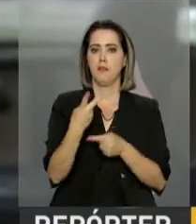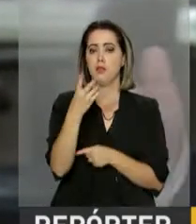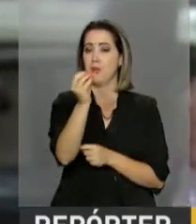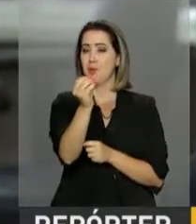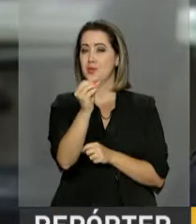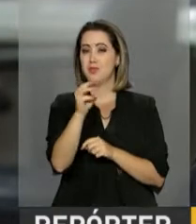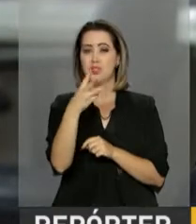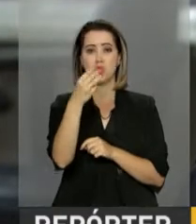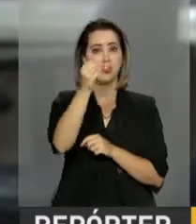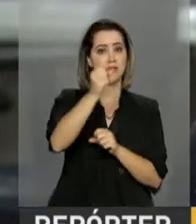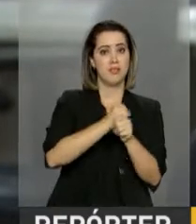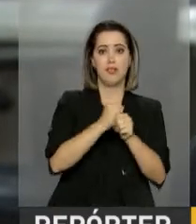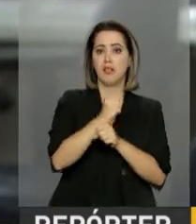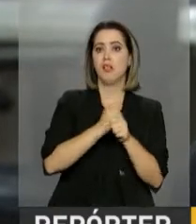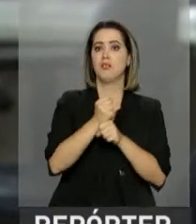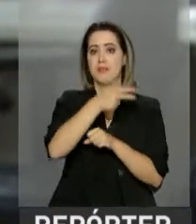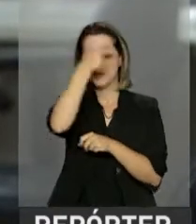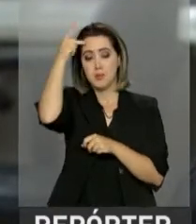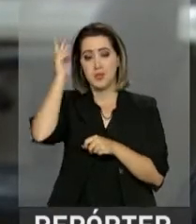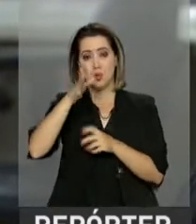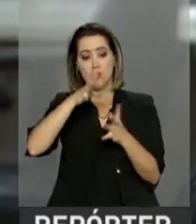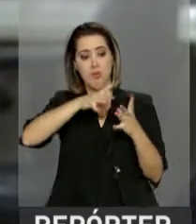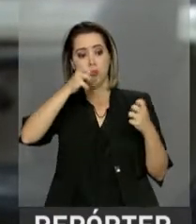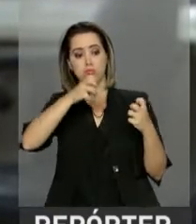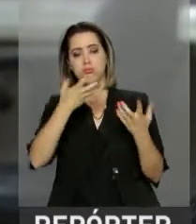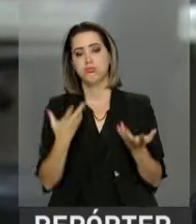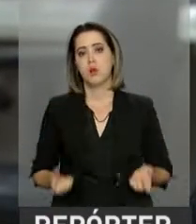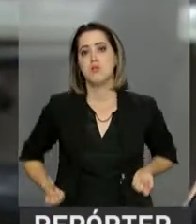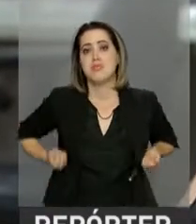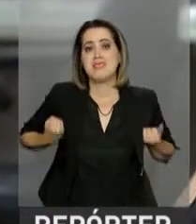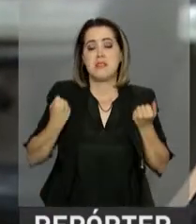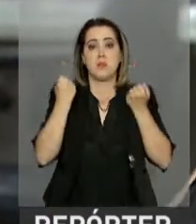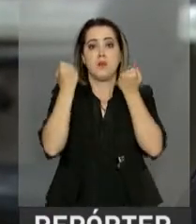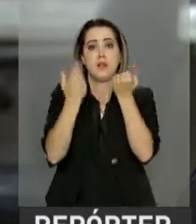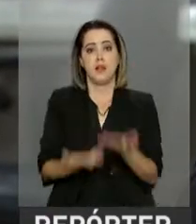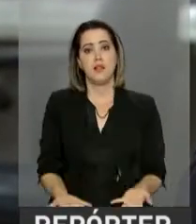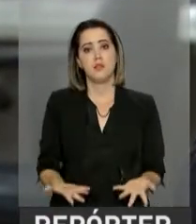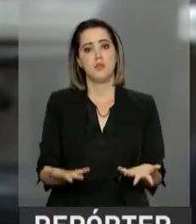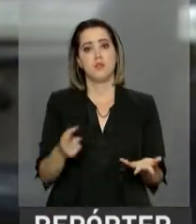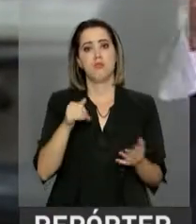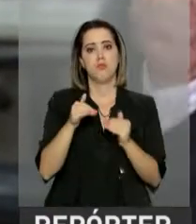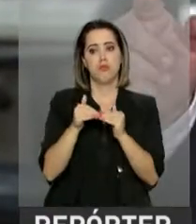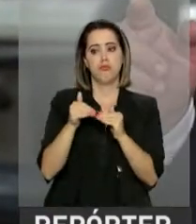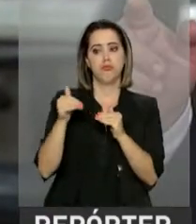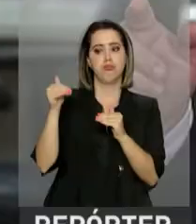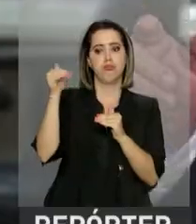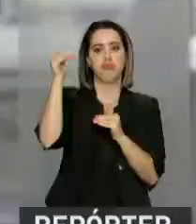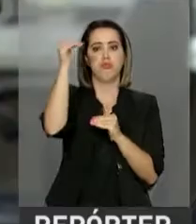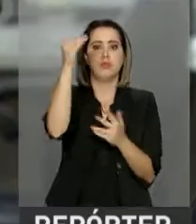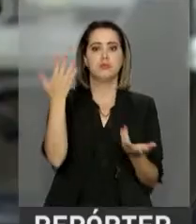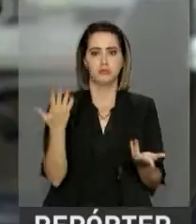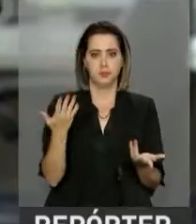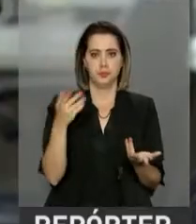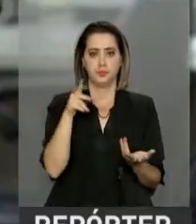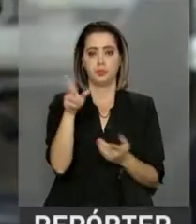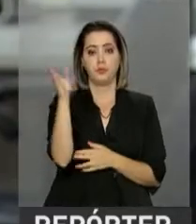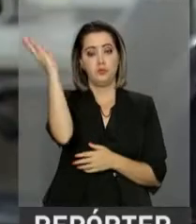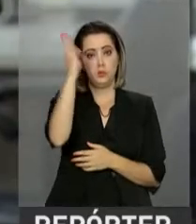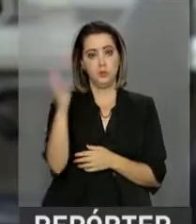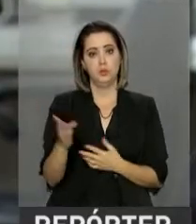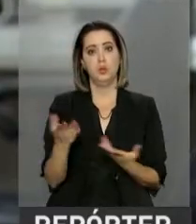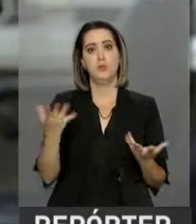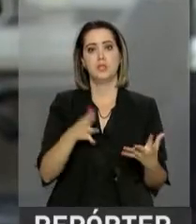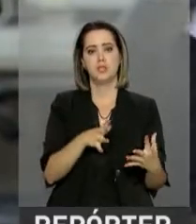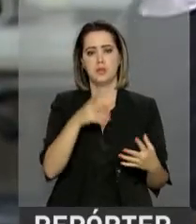30 anos, e o gasto com Previdência, independentemente do crescimento da economia, vai aumentar muito rápido. O Brasil vai passar por um